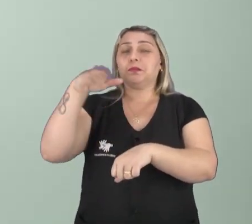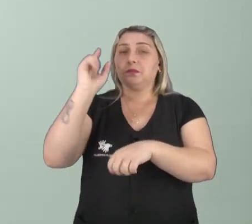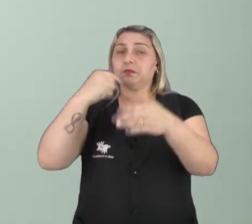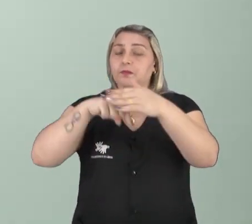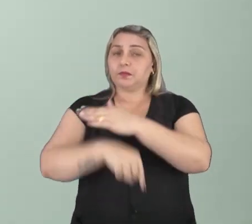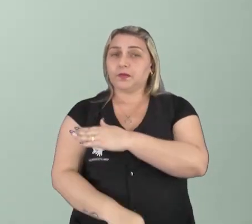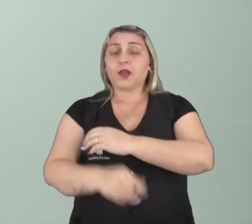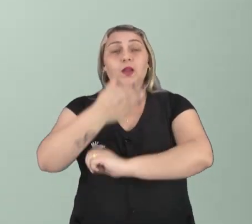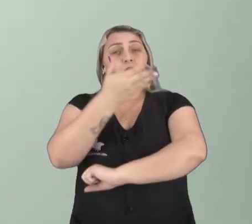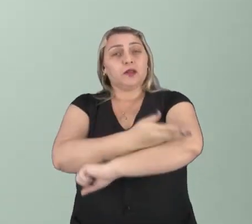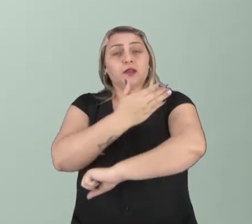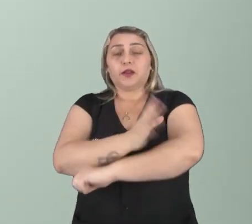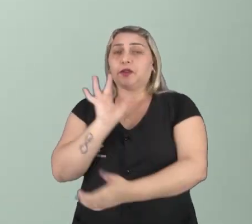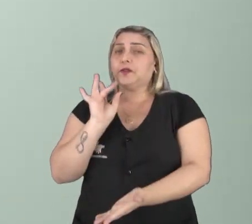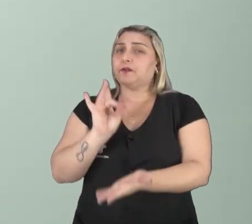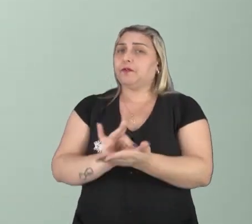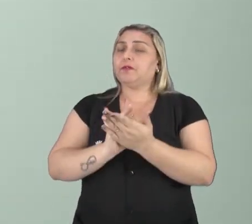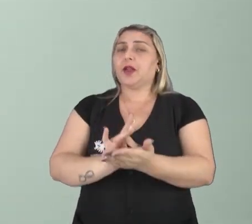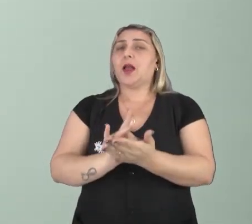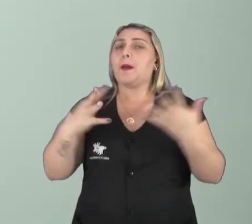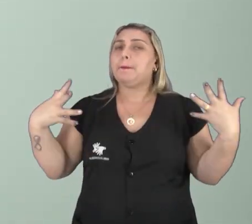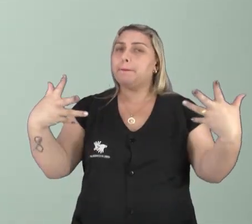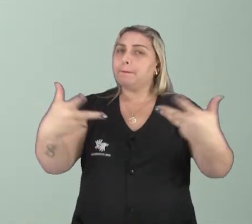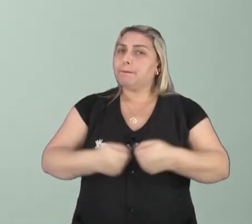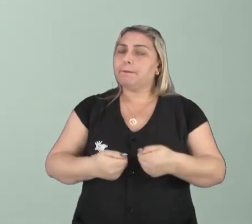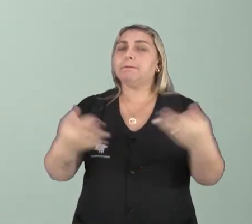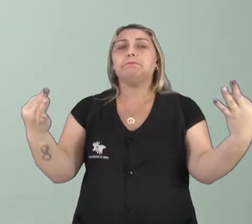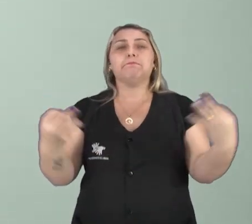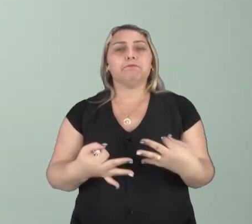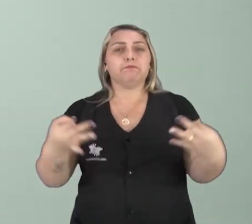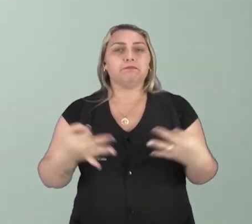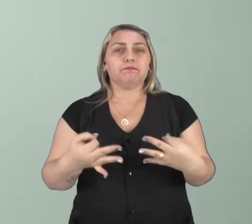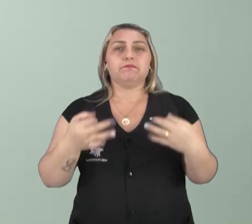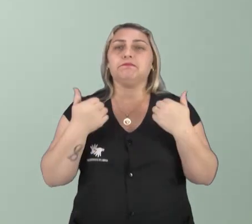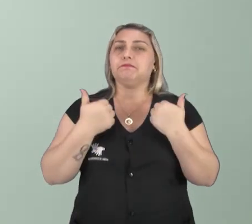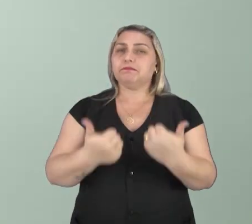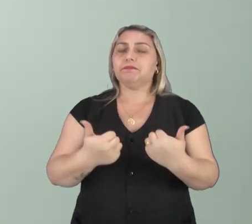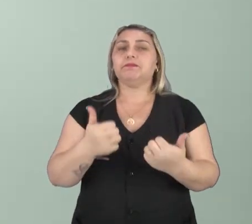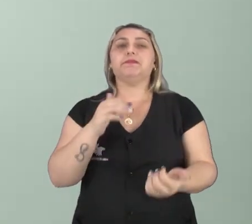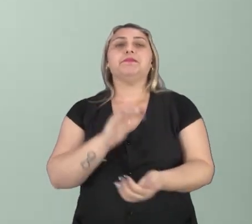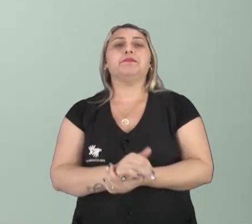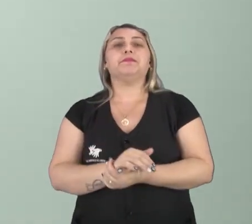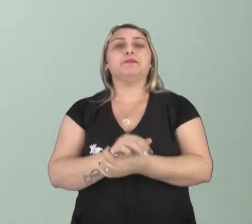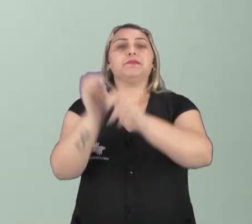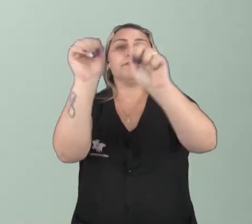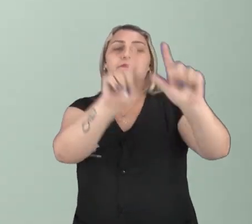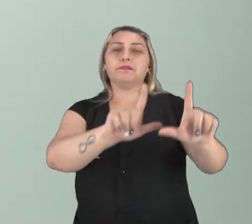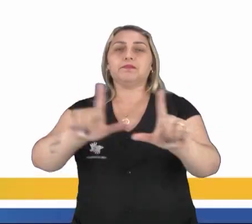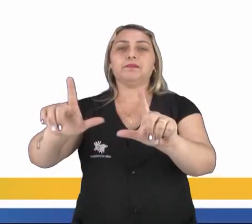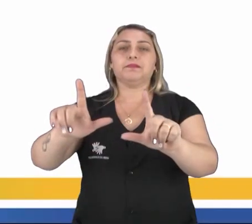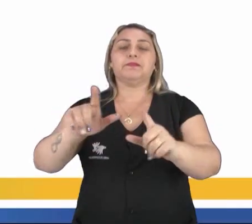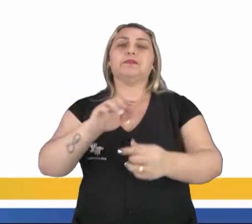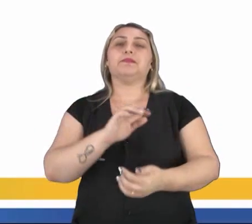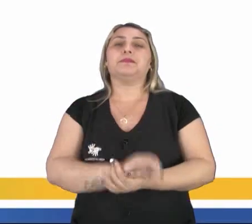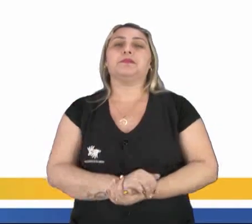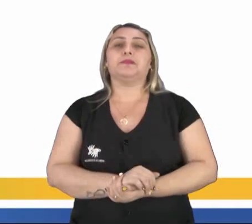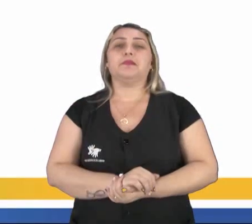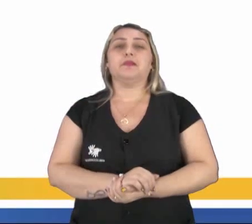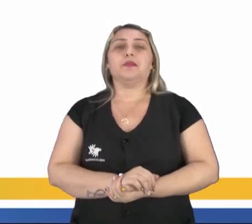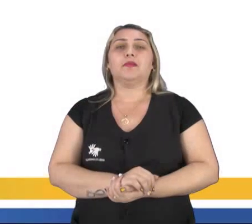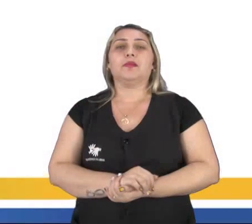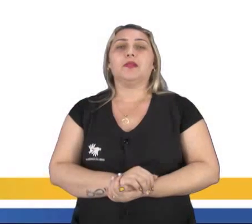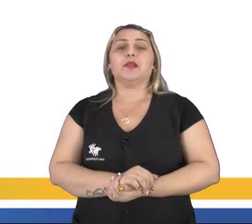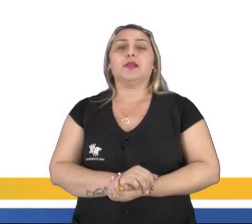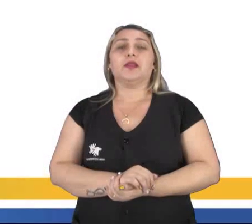é que leva realmente a gente à perfeição, tá bom? Então vamos ver aqui nesse slide, ó.